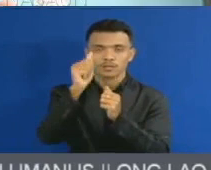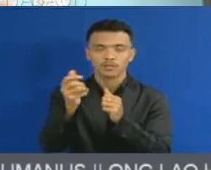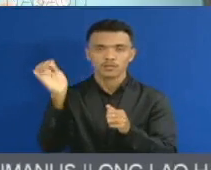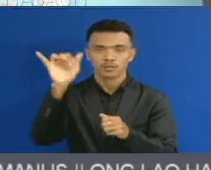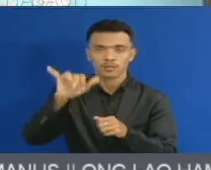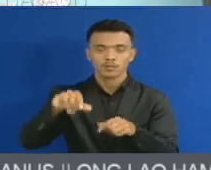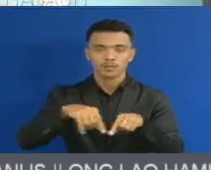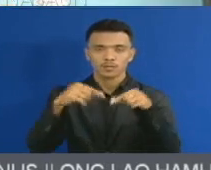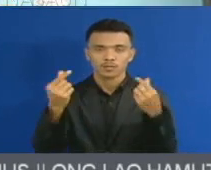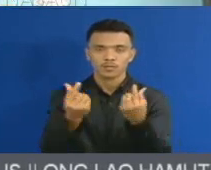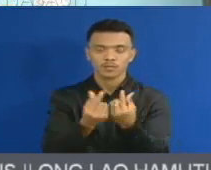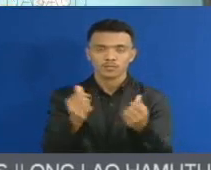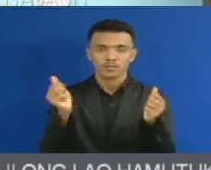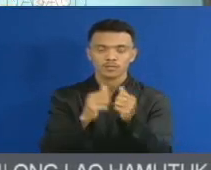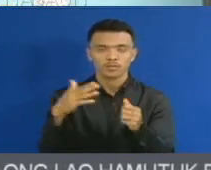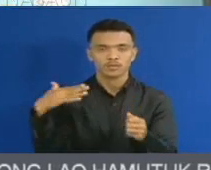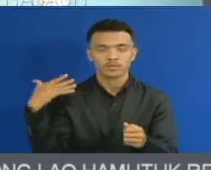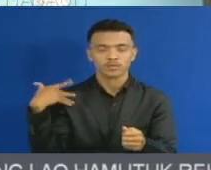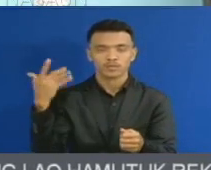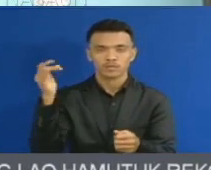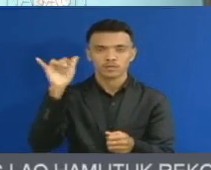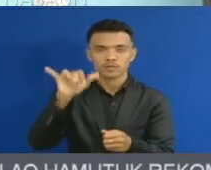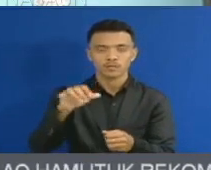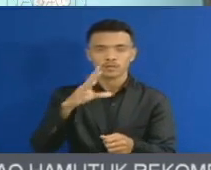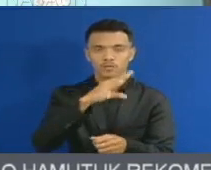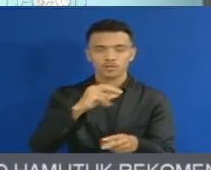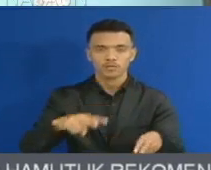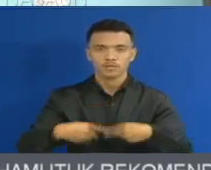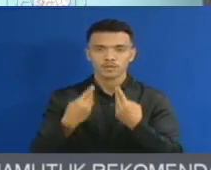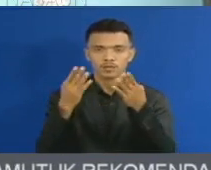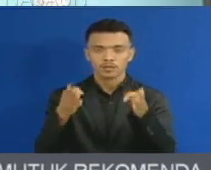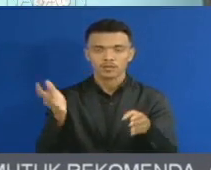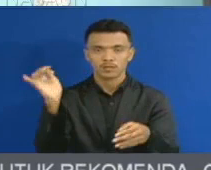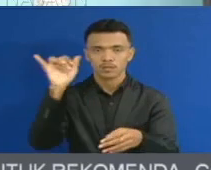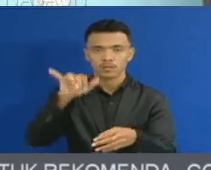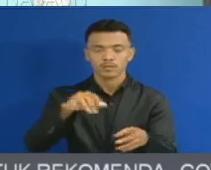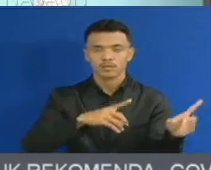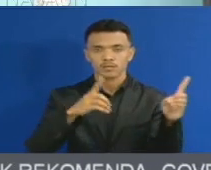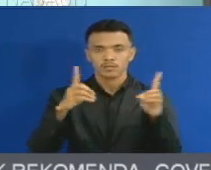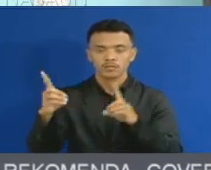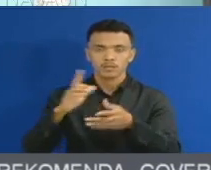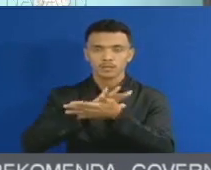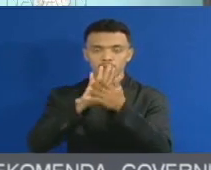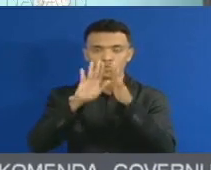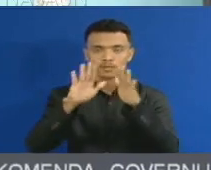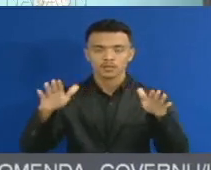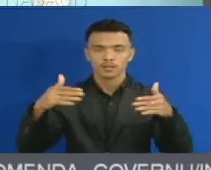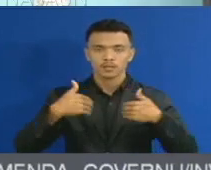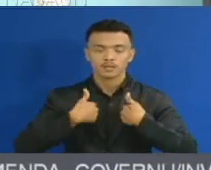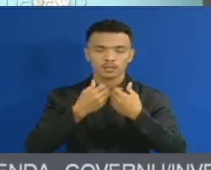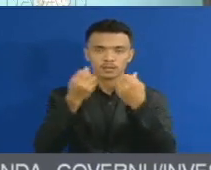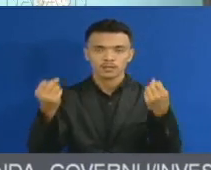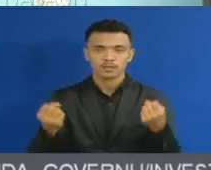Grupo Sira Netombak, o Juventude Sira, Veterano Sira, Atune e também cria a situação de Ibe Hakmate e a suco também durante né,